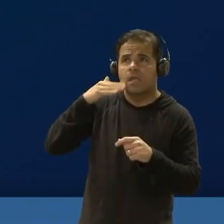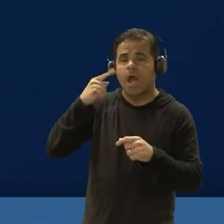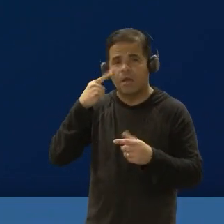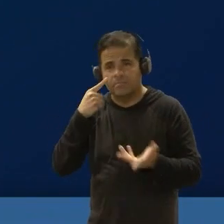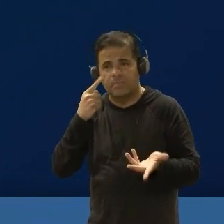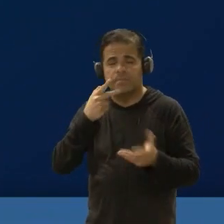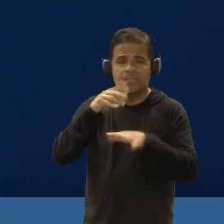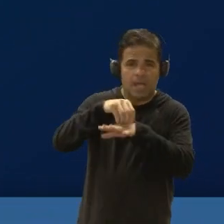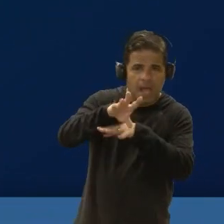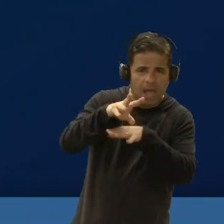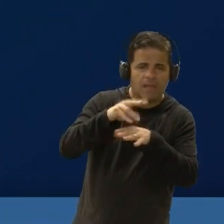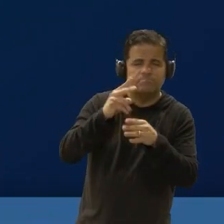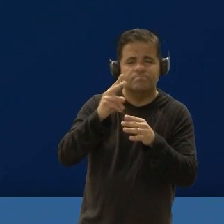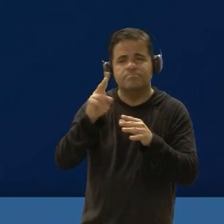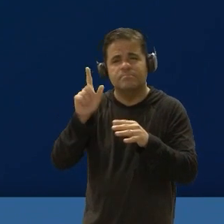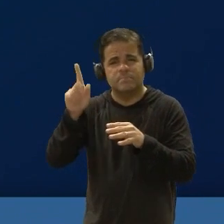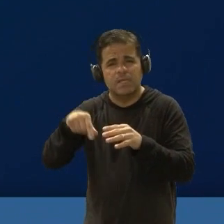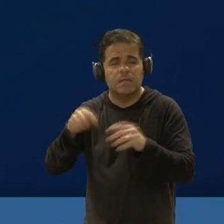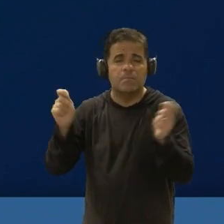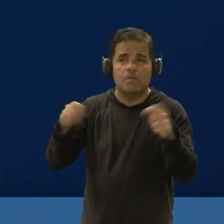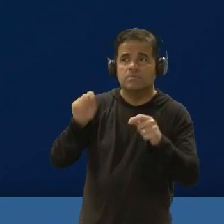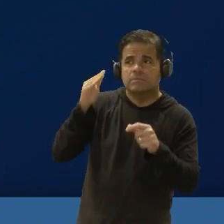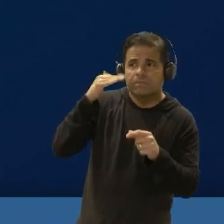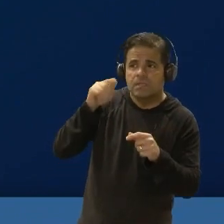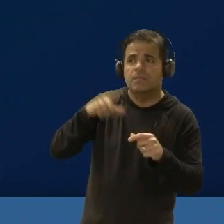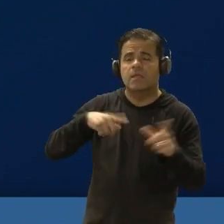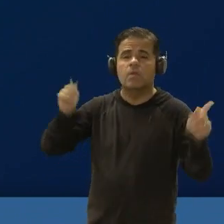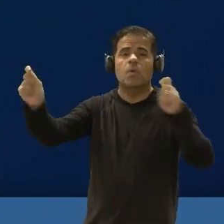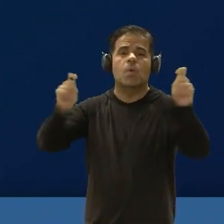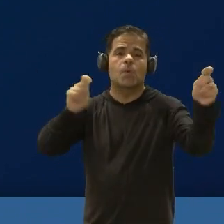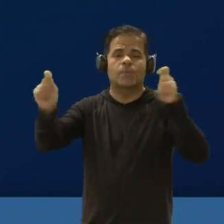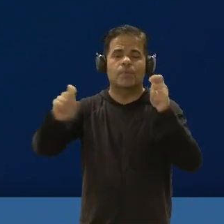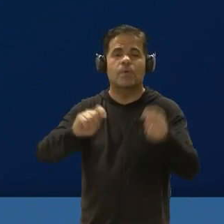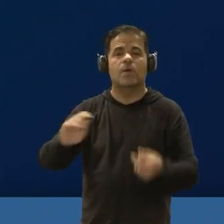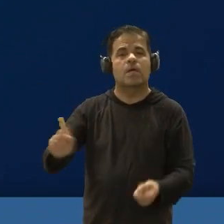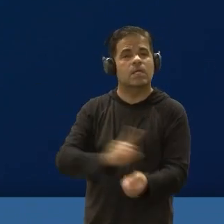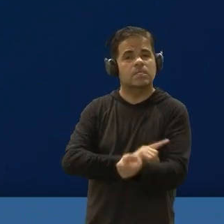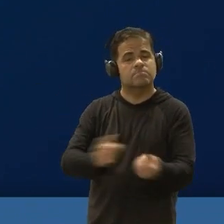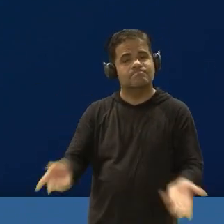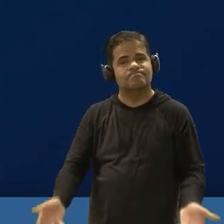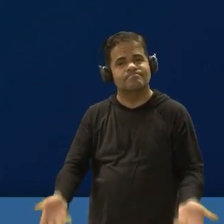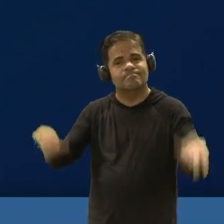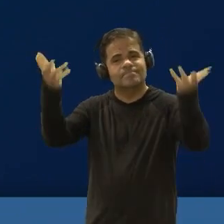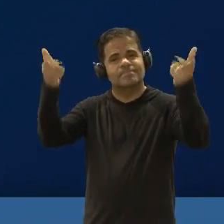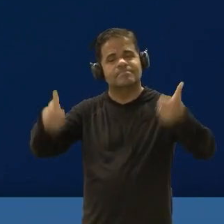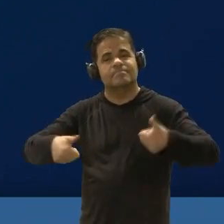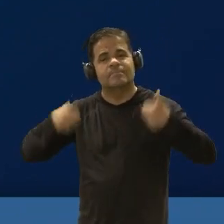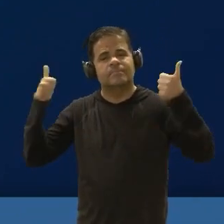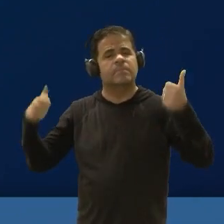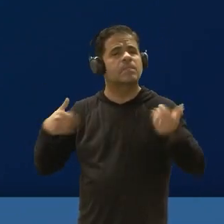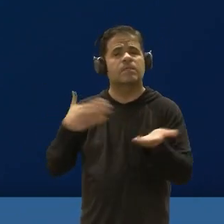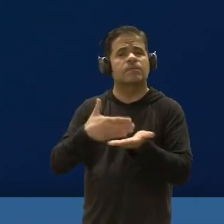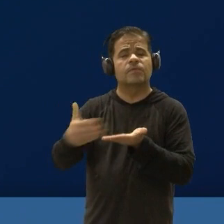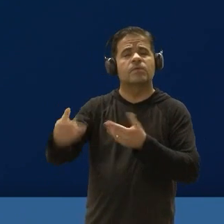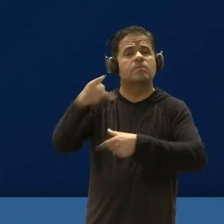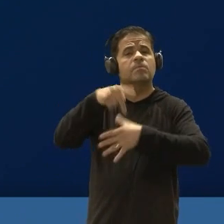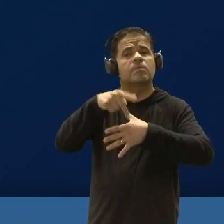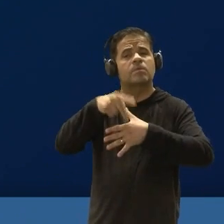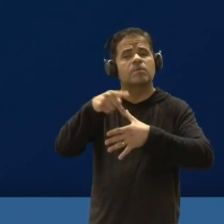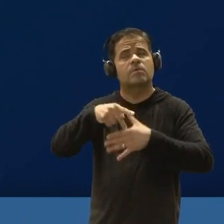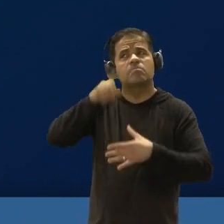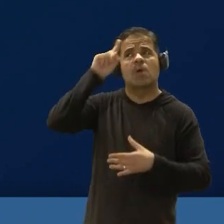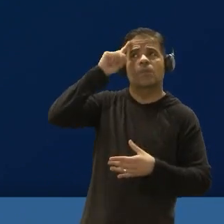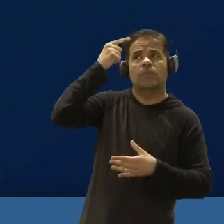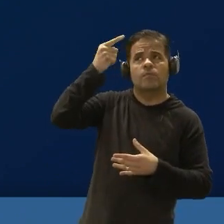ser errado, a gente pode entender que dessa maneira a gente tem um controle glicêmico melhor. E a fonte de proteína? Não há